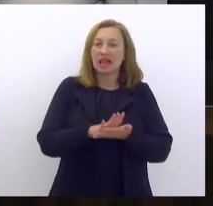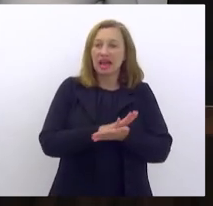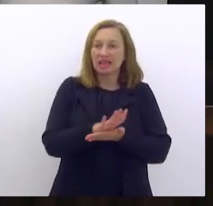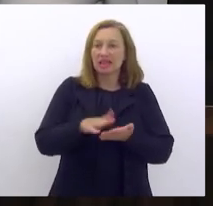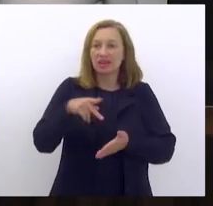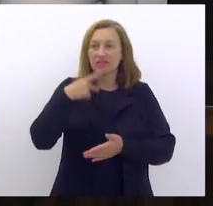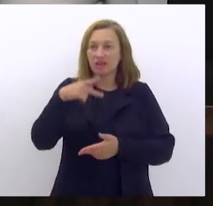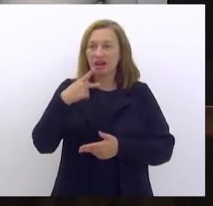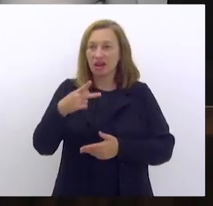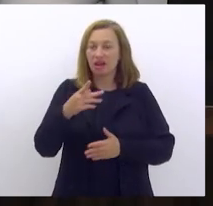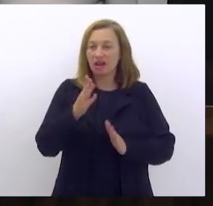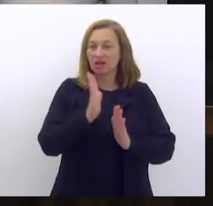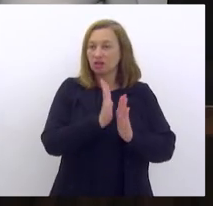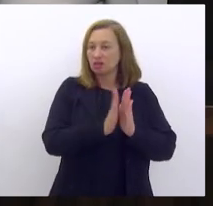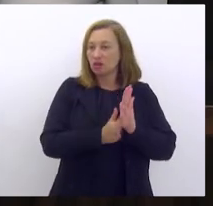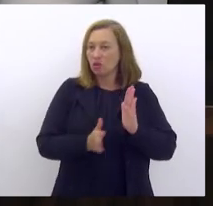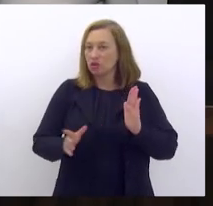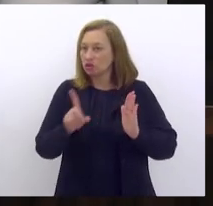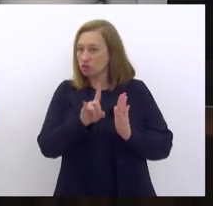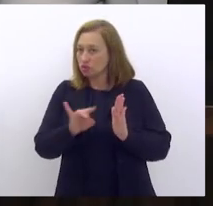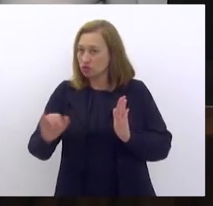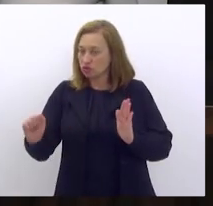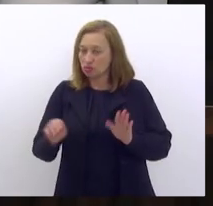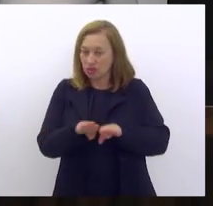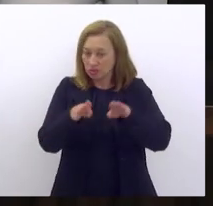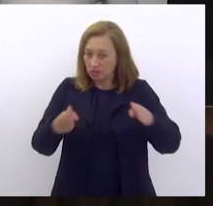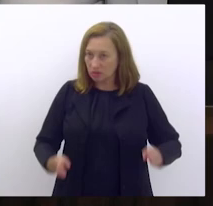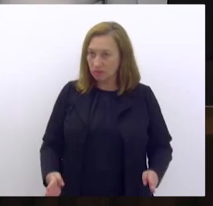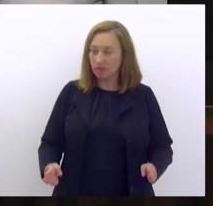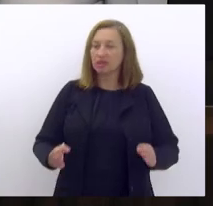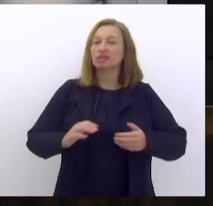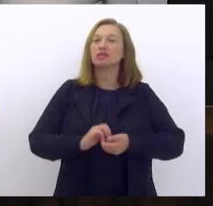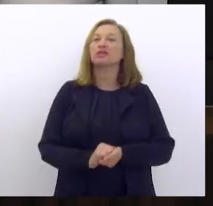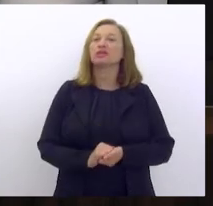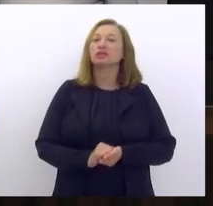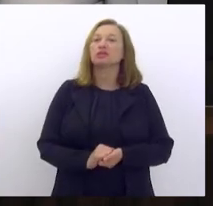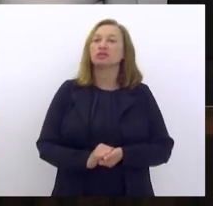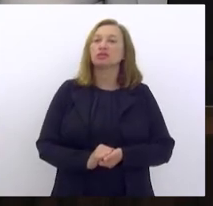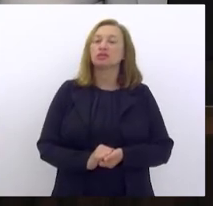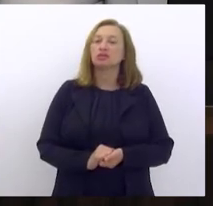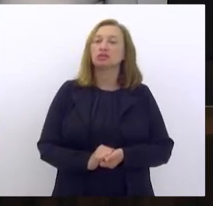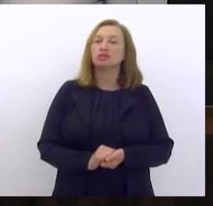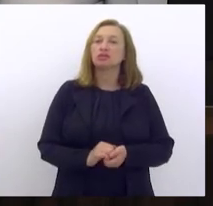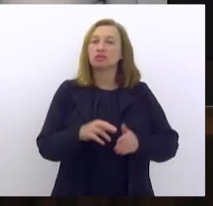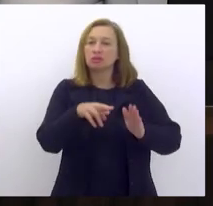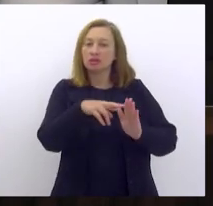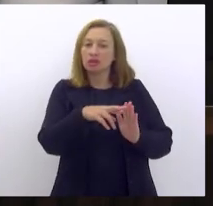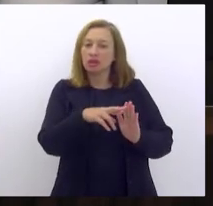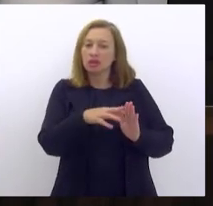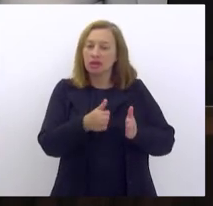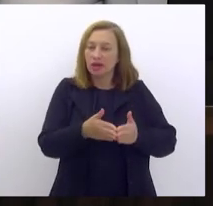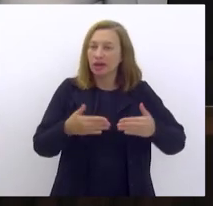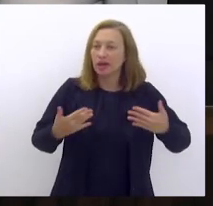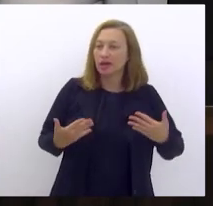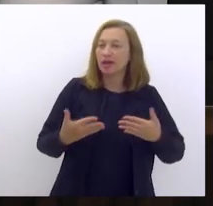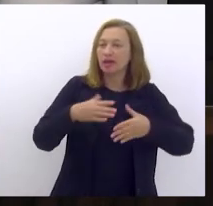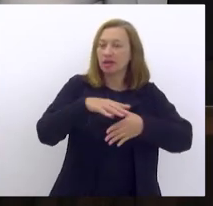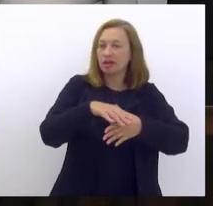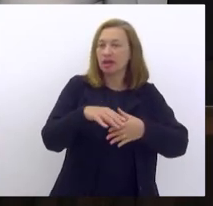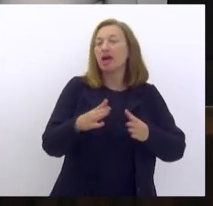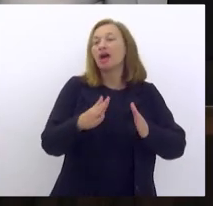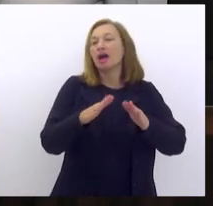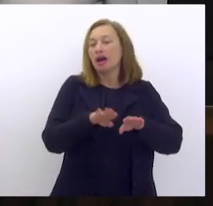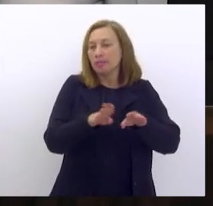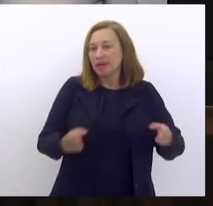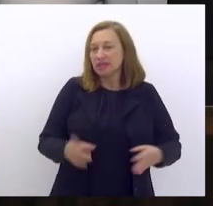Nada mais a discutir. Há sobre a mesa o seguinte requerimento. Requer a mesa diretora